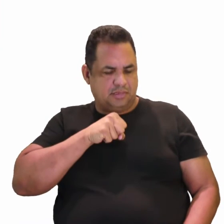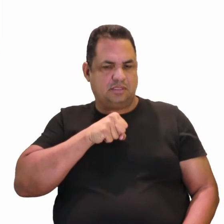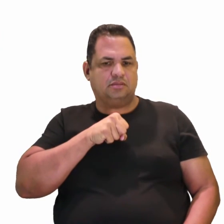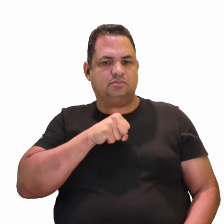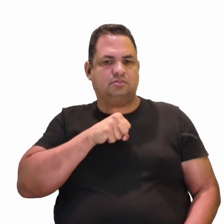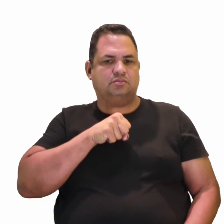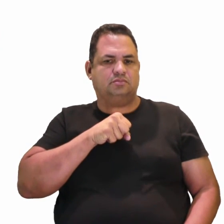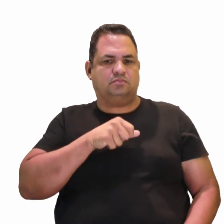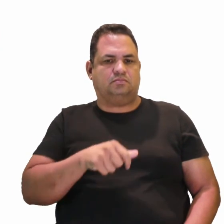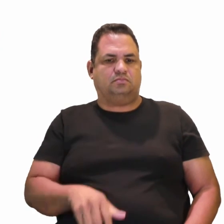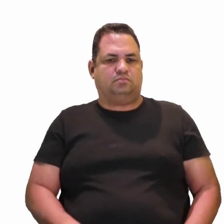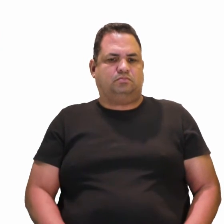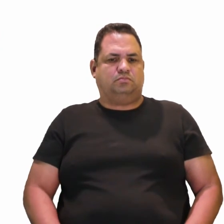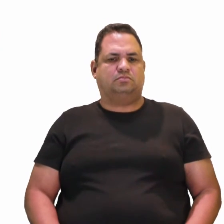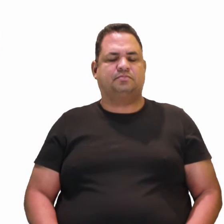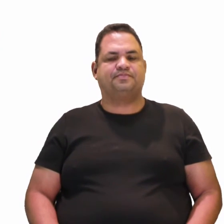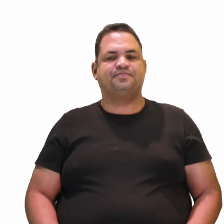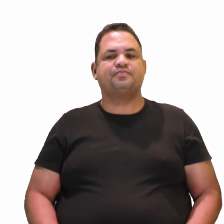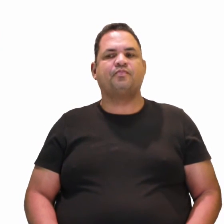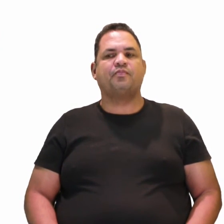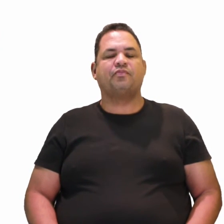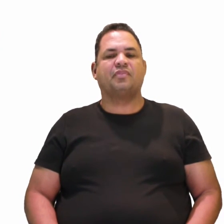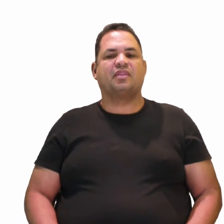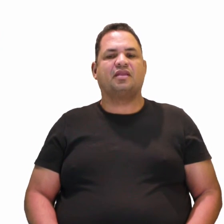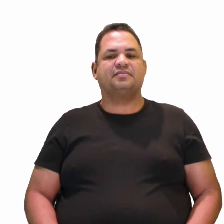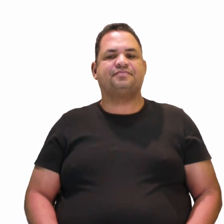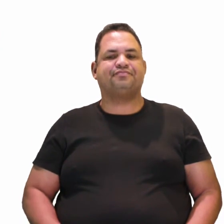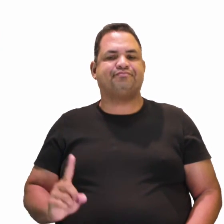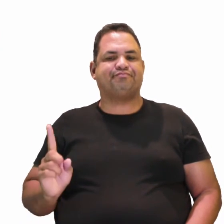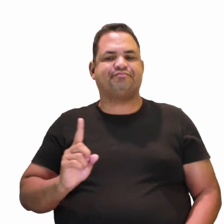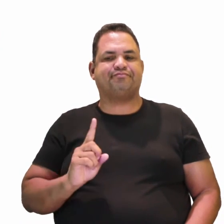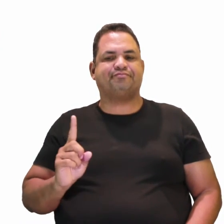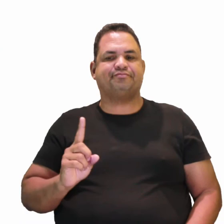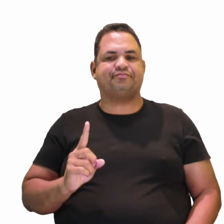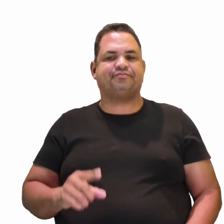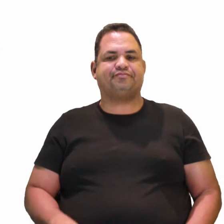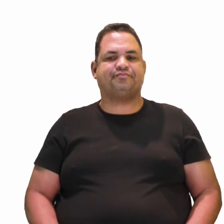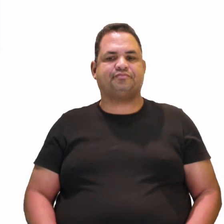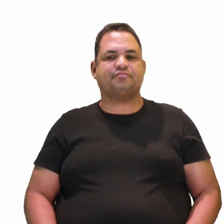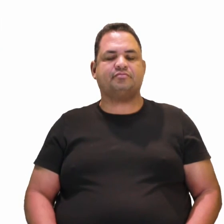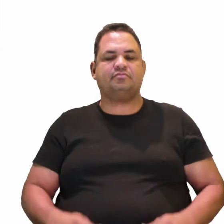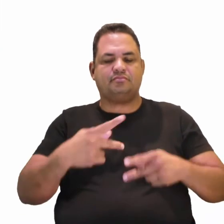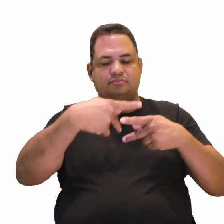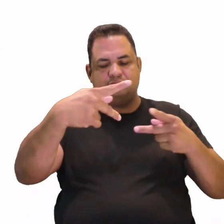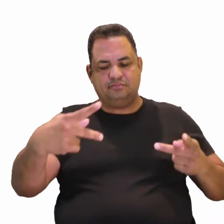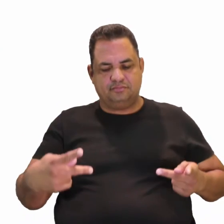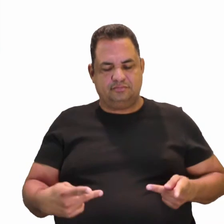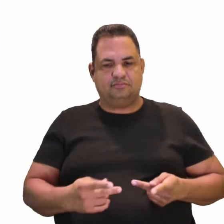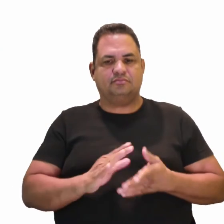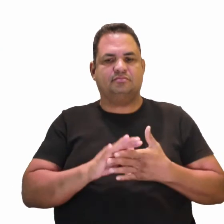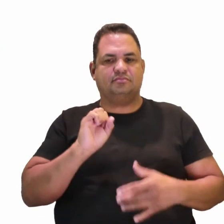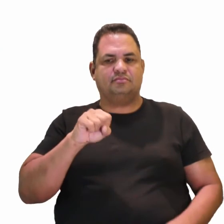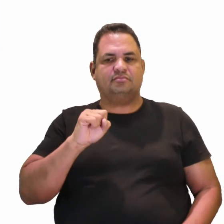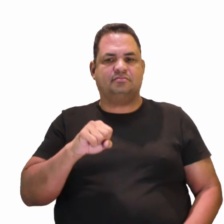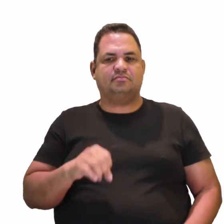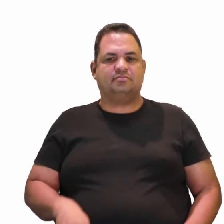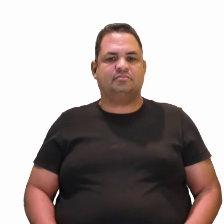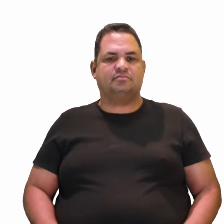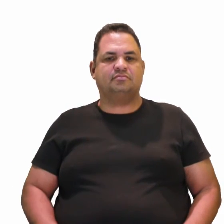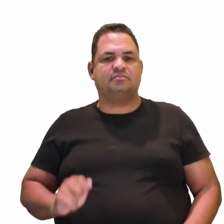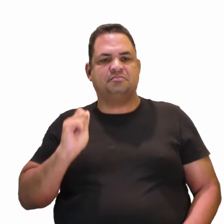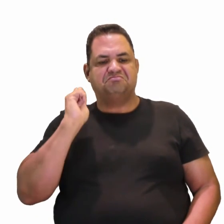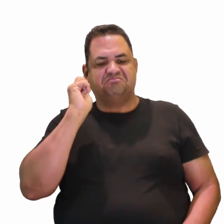graveto, você tem? Aí ele fala, stick? No. Pizza? Yeah. Ou seja, graveto